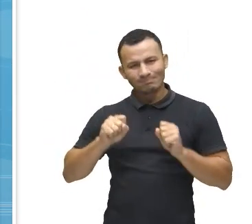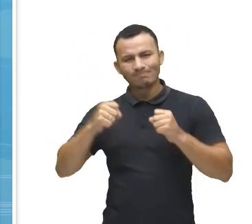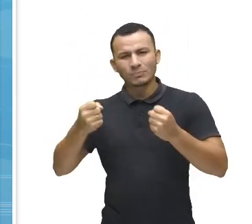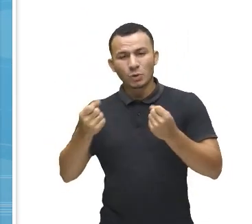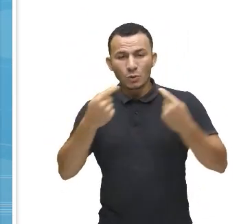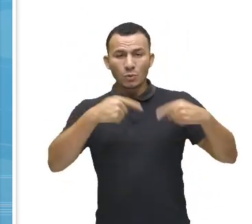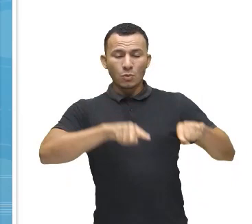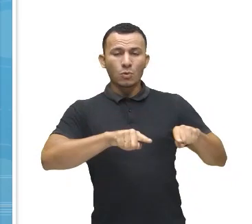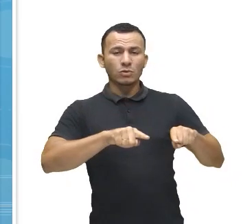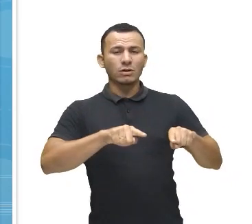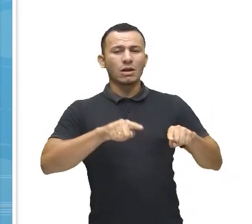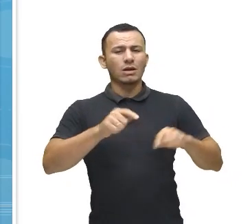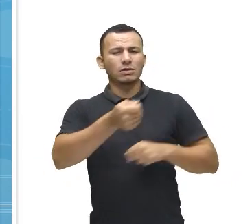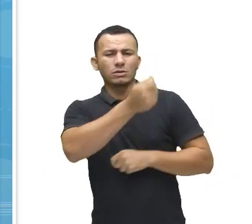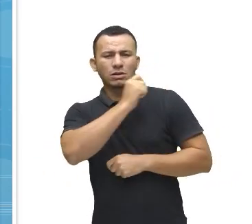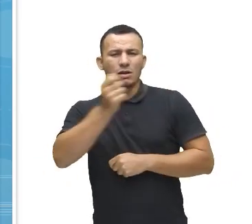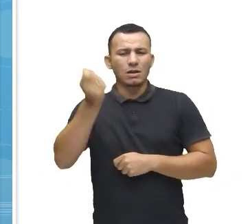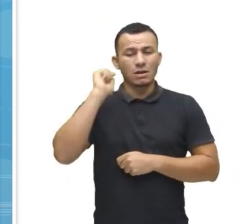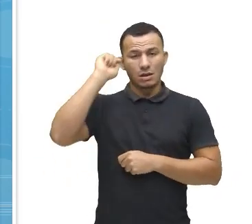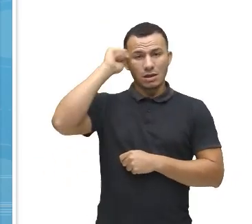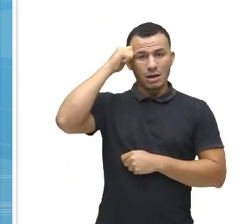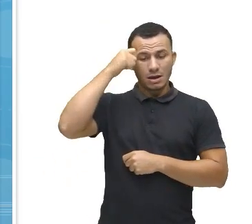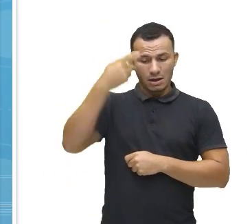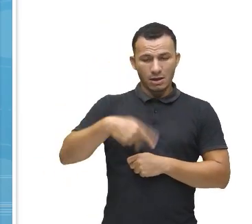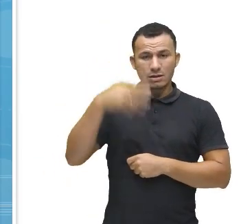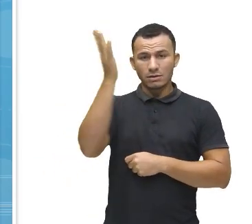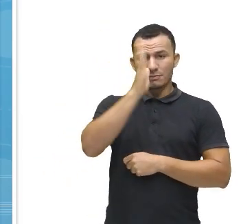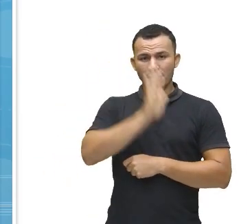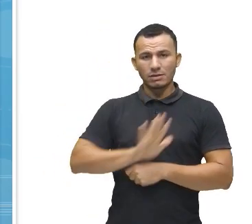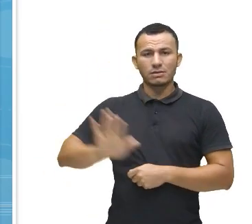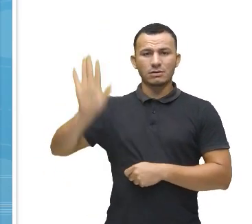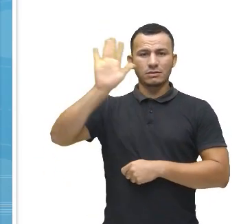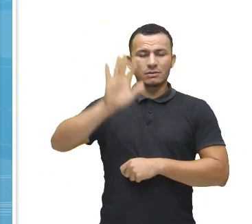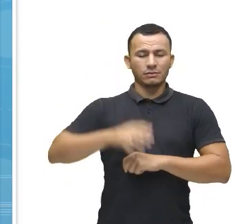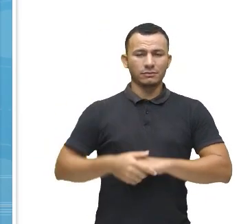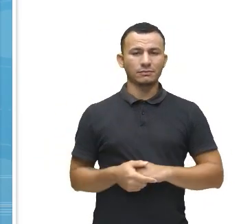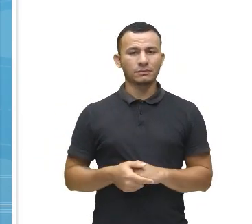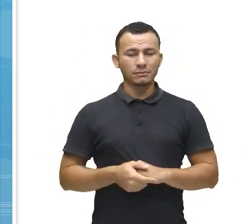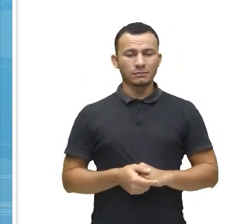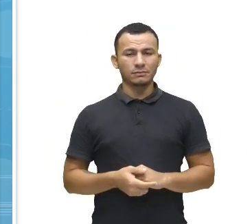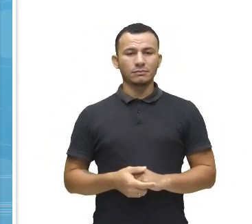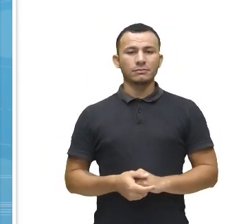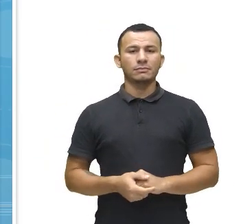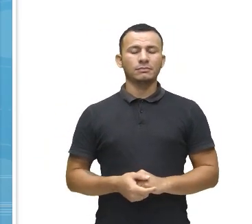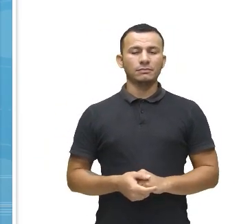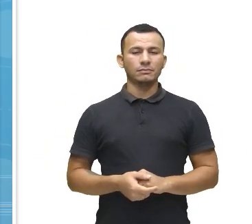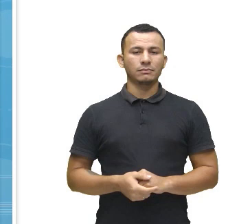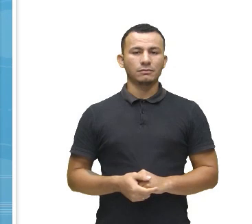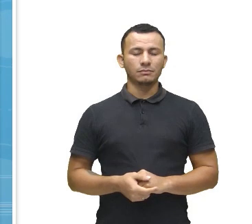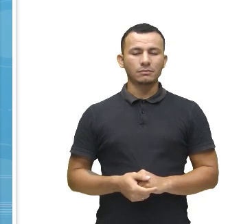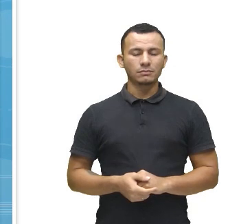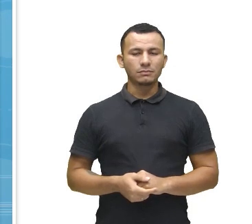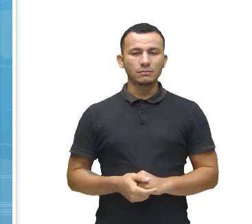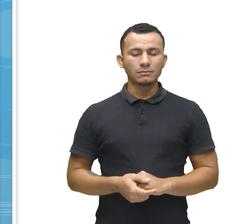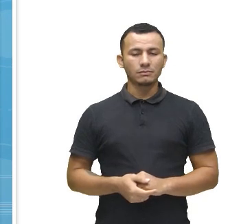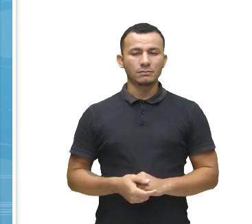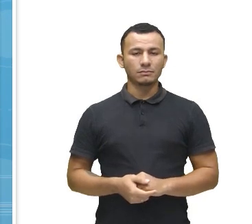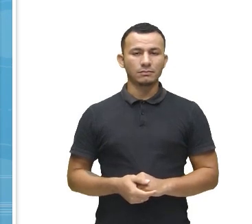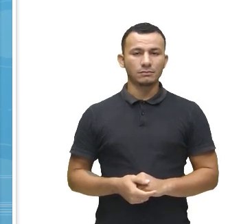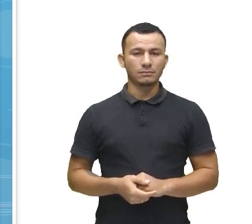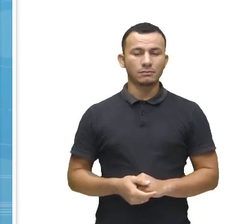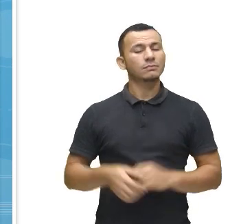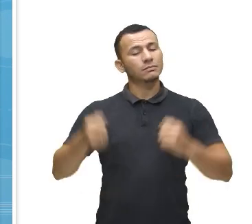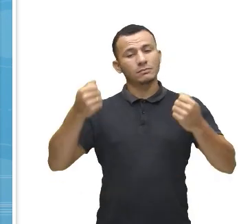escravização negra no Brasil. Vamos lá, gente. Vamos ao primeiro slide para a gente compreender a aula de hoje. Diz o seguinte para a gente: